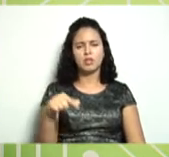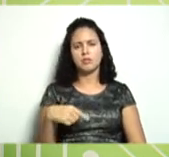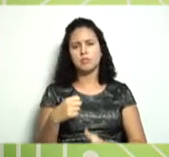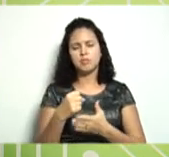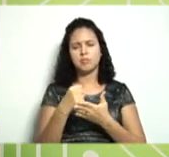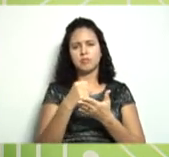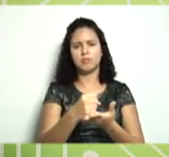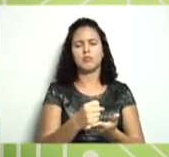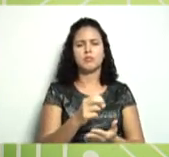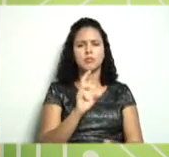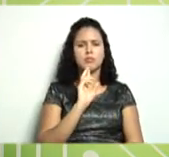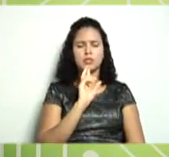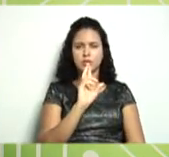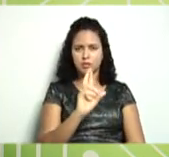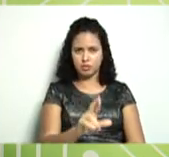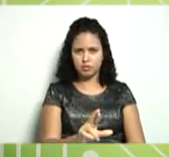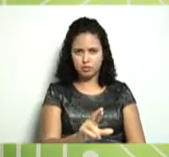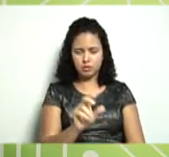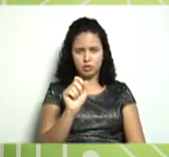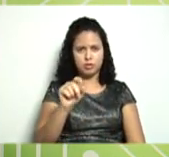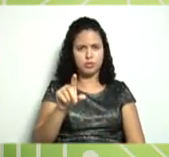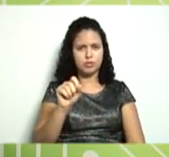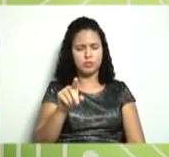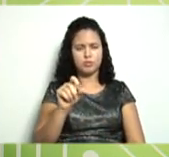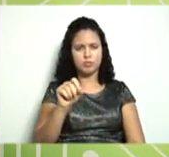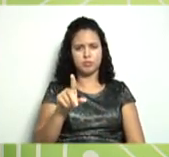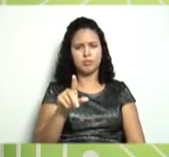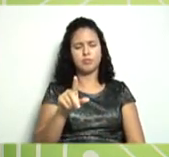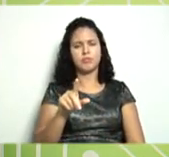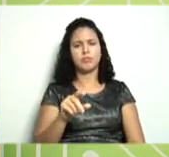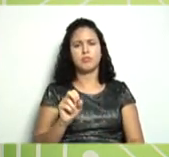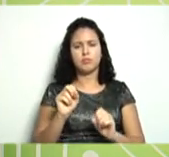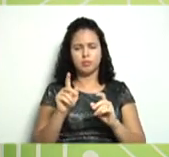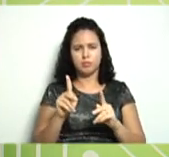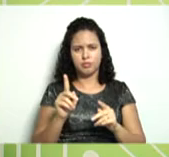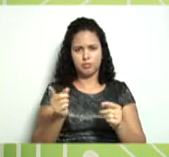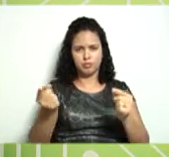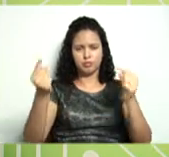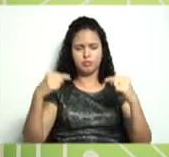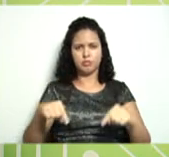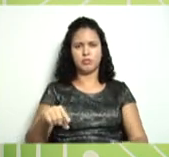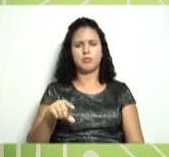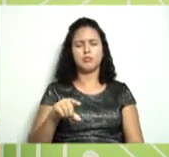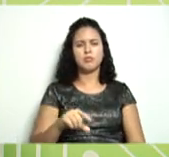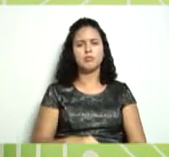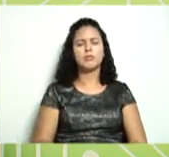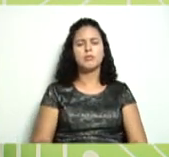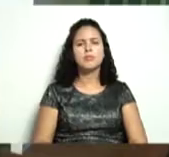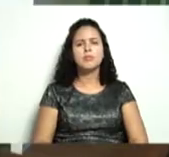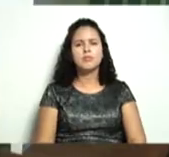as respostas para vocês em azul. Ok? Vamos, então, à próxima questão.